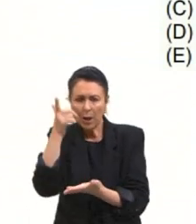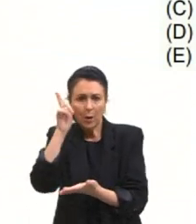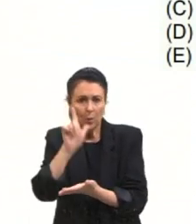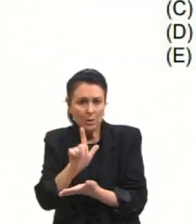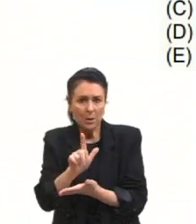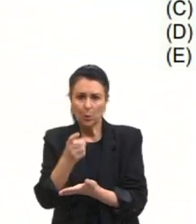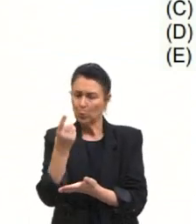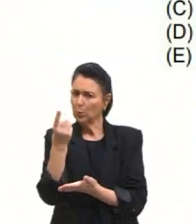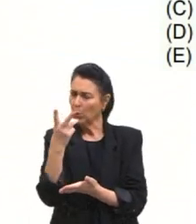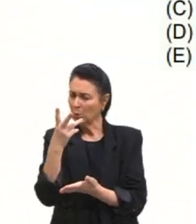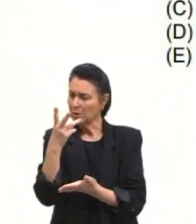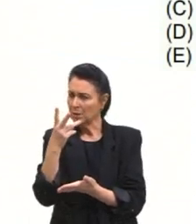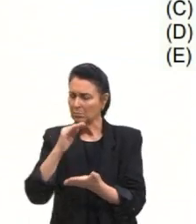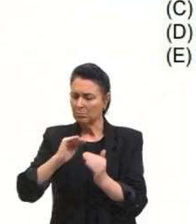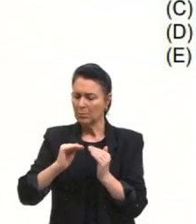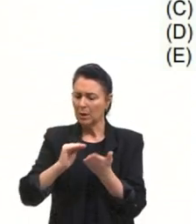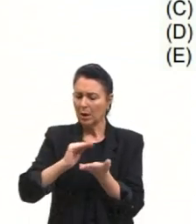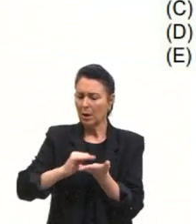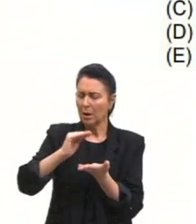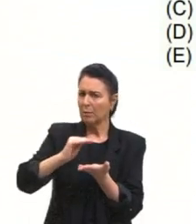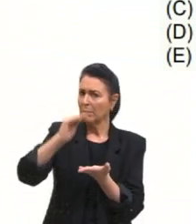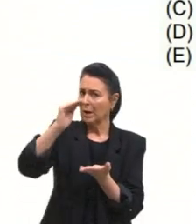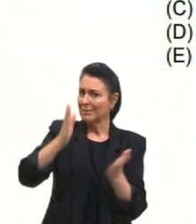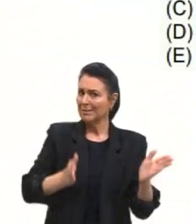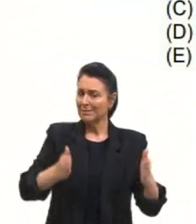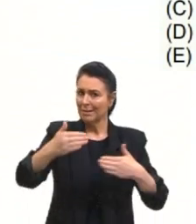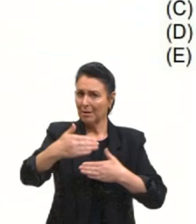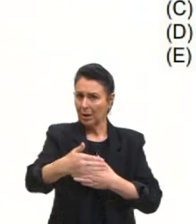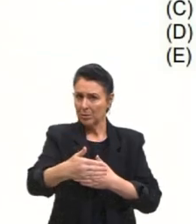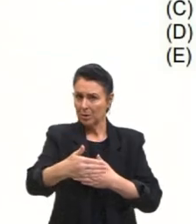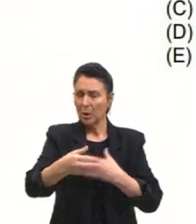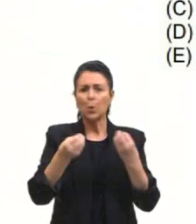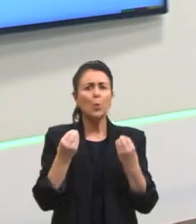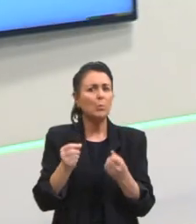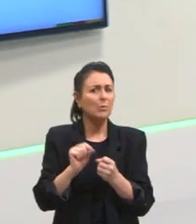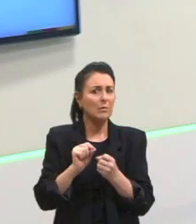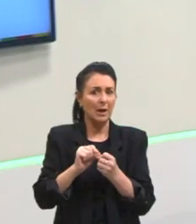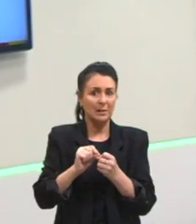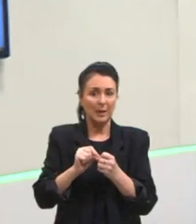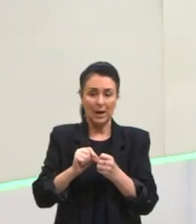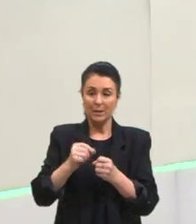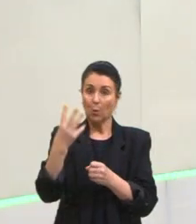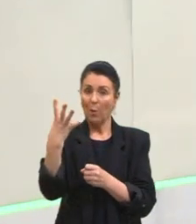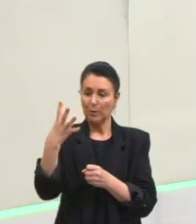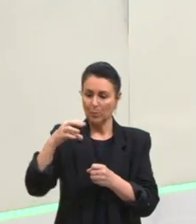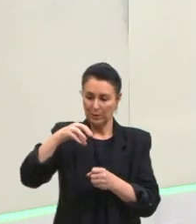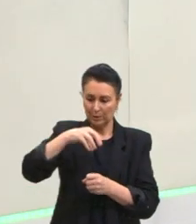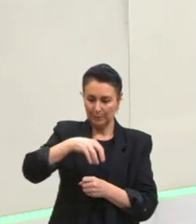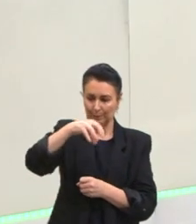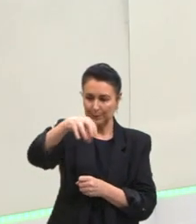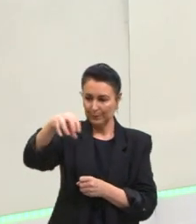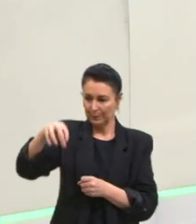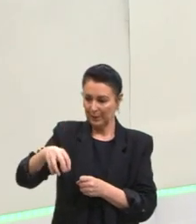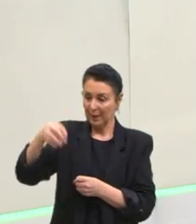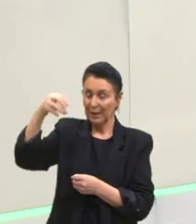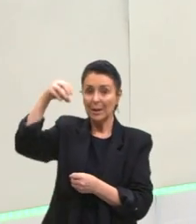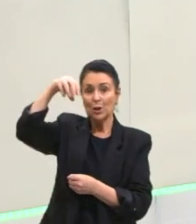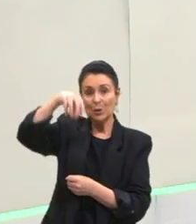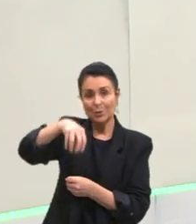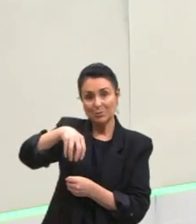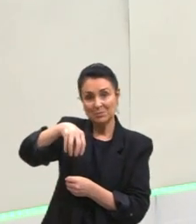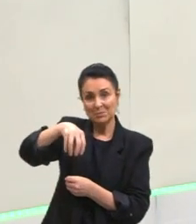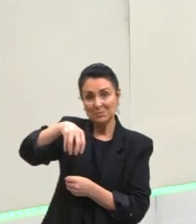conseguiu colocar na caixa, e ali temos as opções. Como é que se faz isso? É uma questão bem simples. Nós sabemos que são